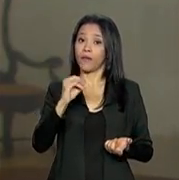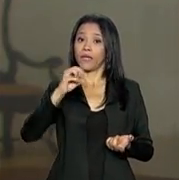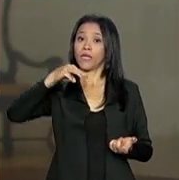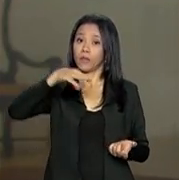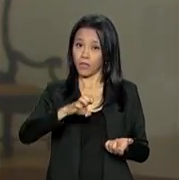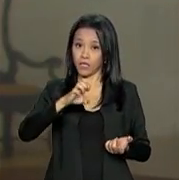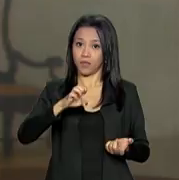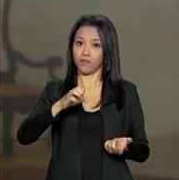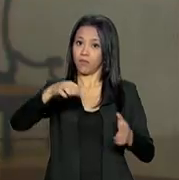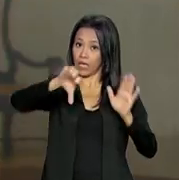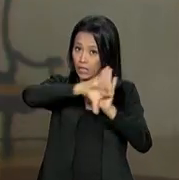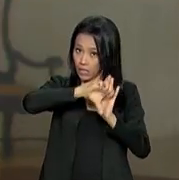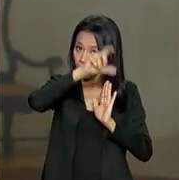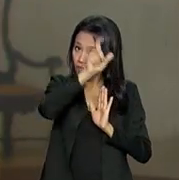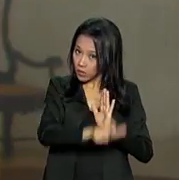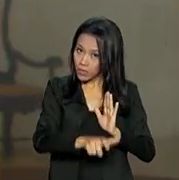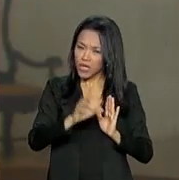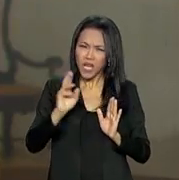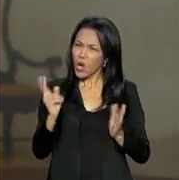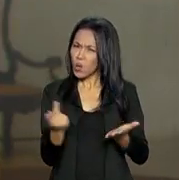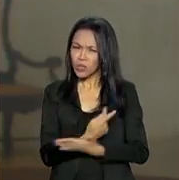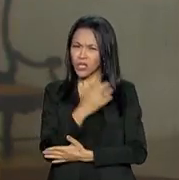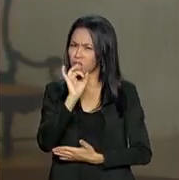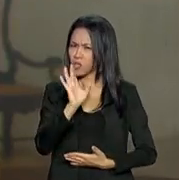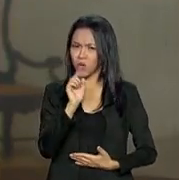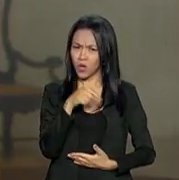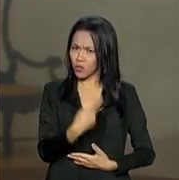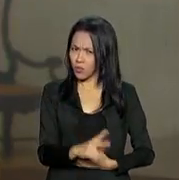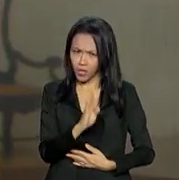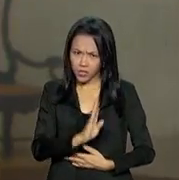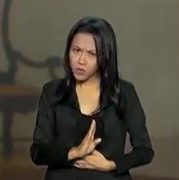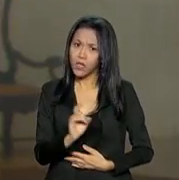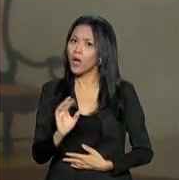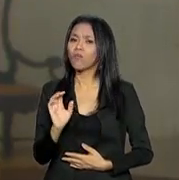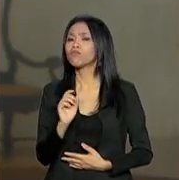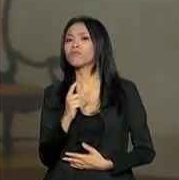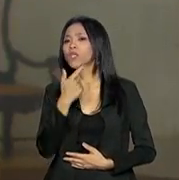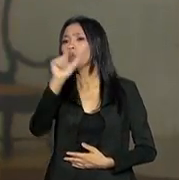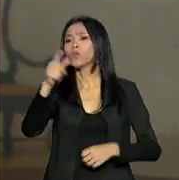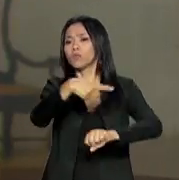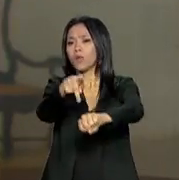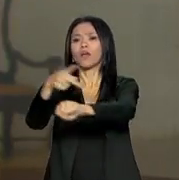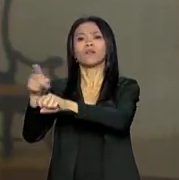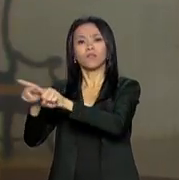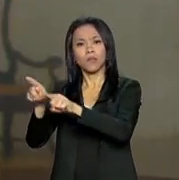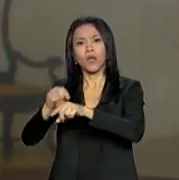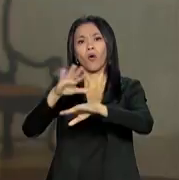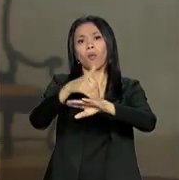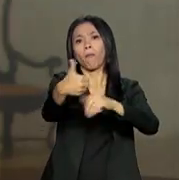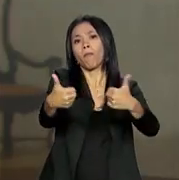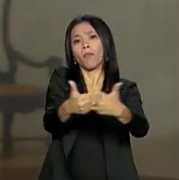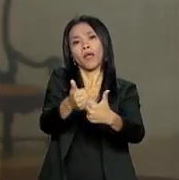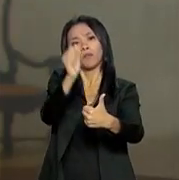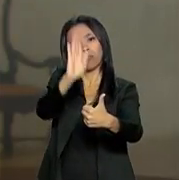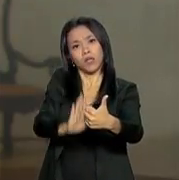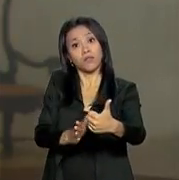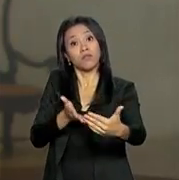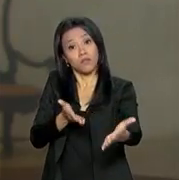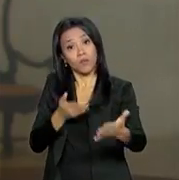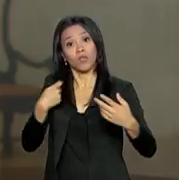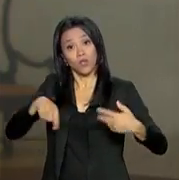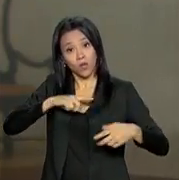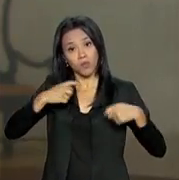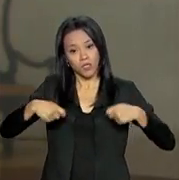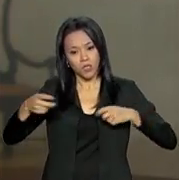acontecem apenas no brasil são crimes que passam de uma fronteira pra outra então é preciso coordenamos mais internamente